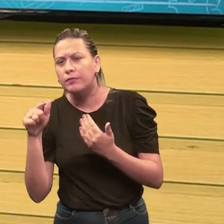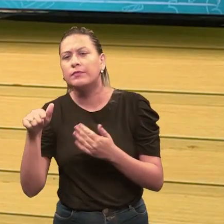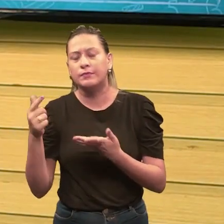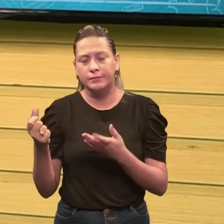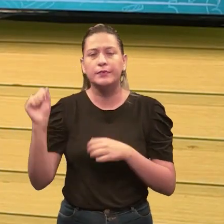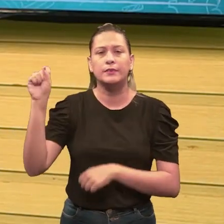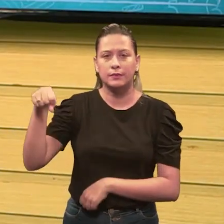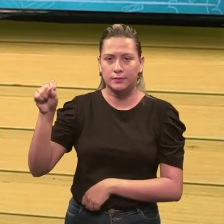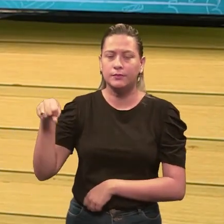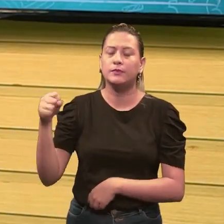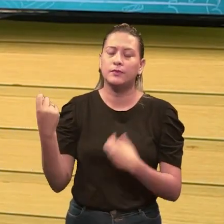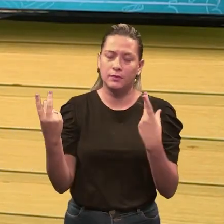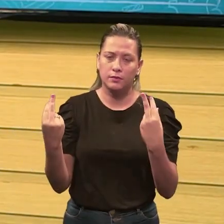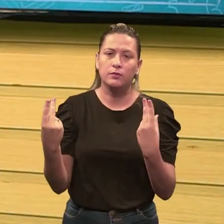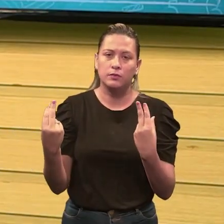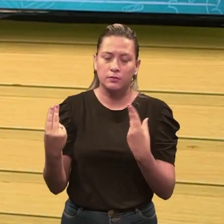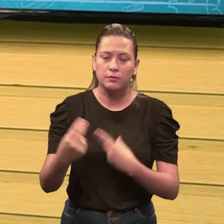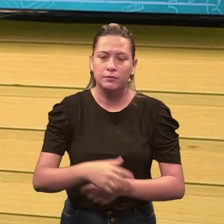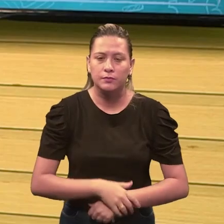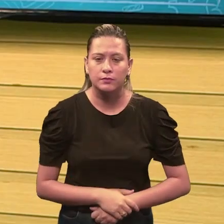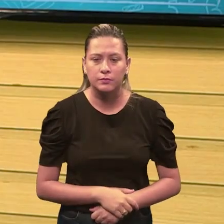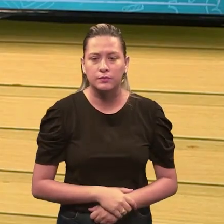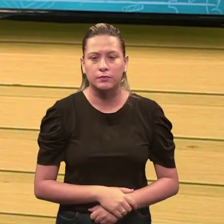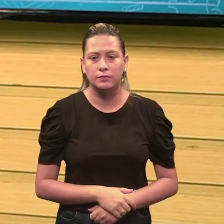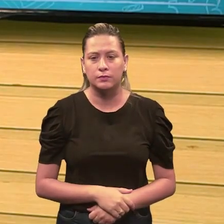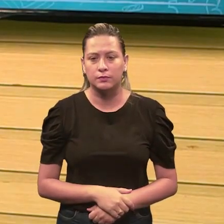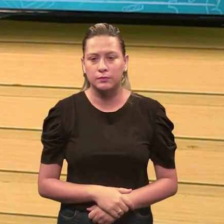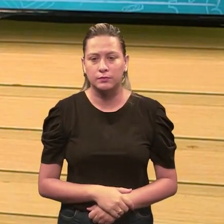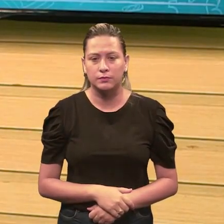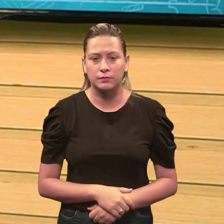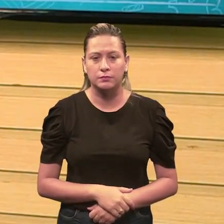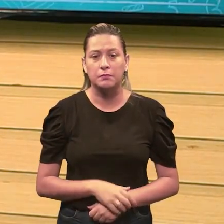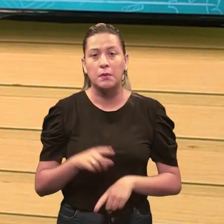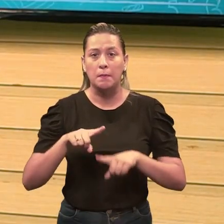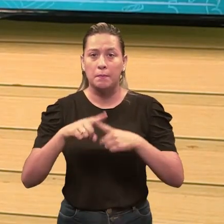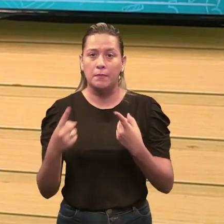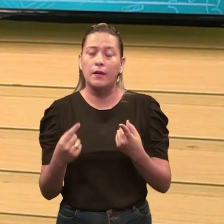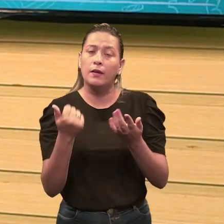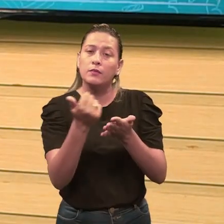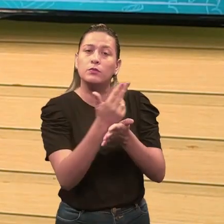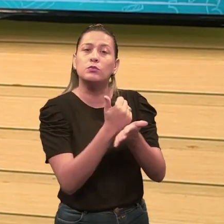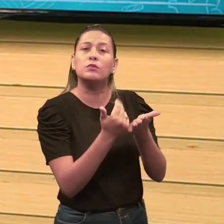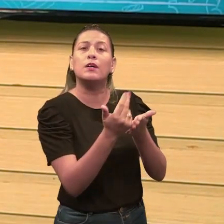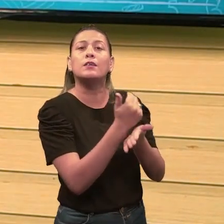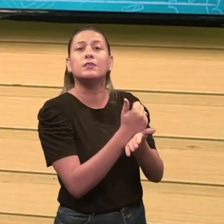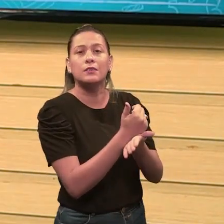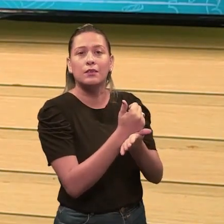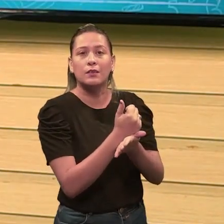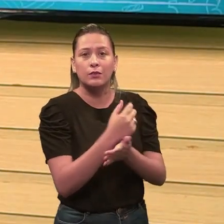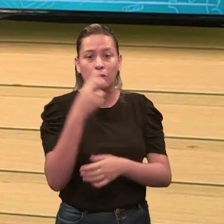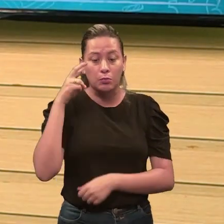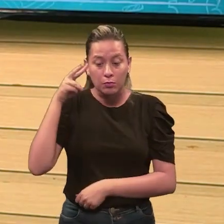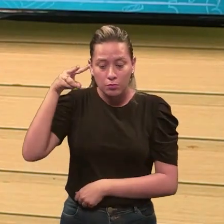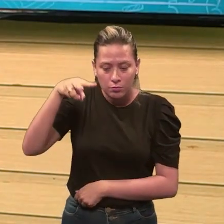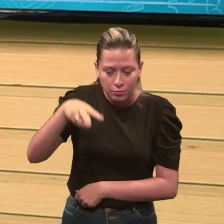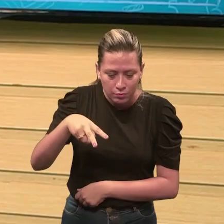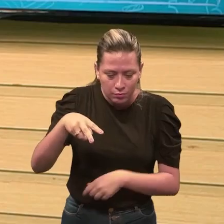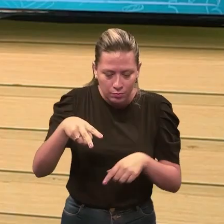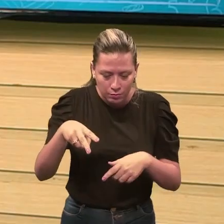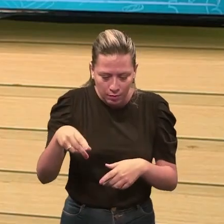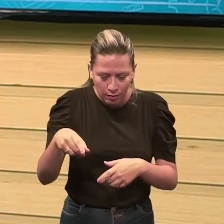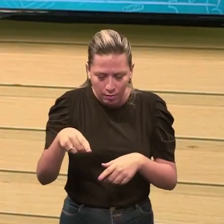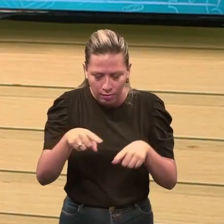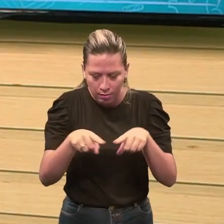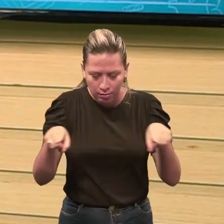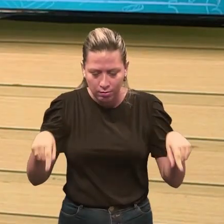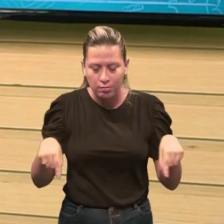comparar. Exatamente, ó, ele traz o 2 nessa posição, só que traz o desenho dele, como se fosse uma vista de cima,